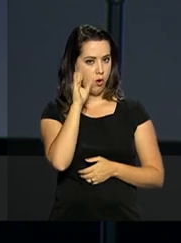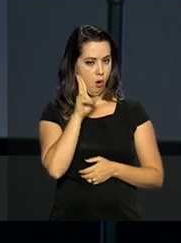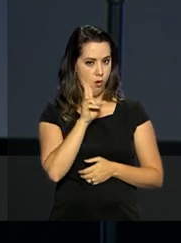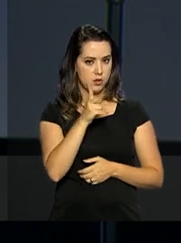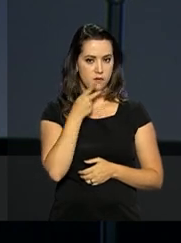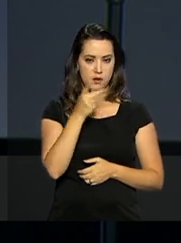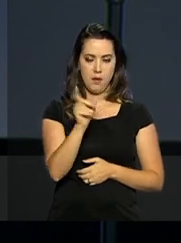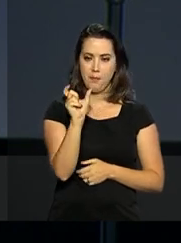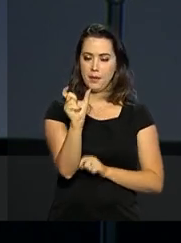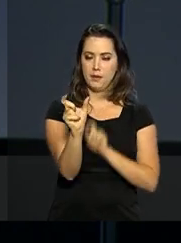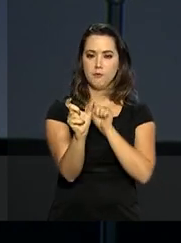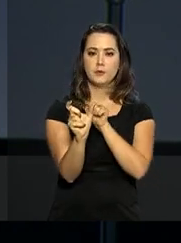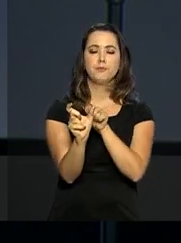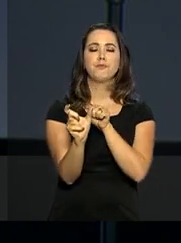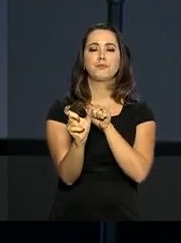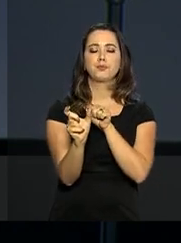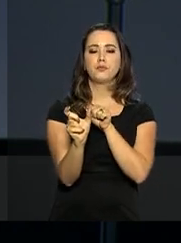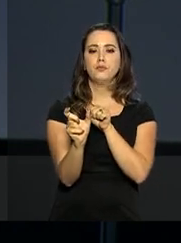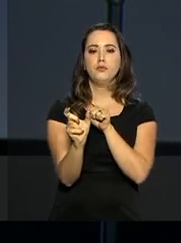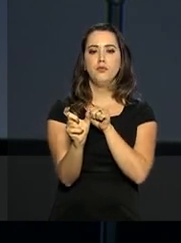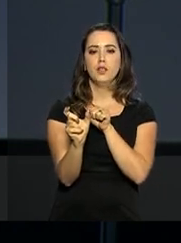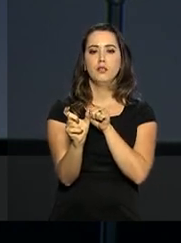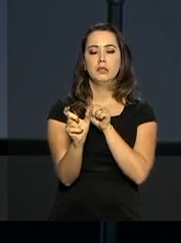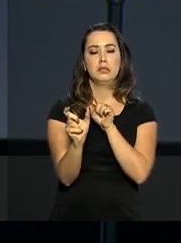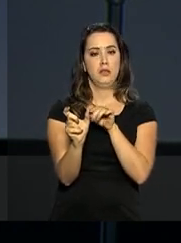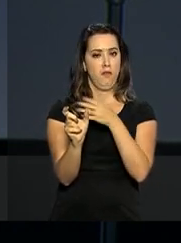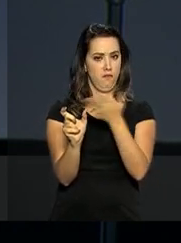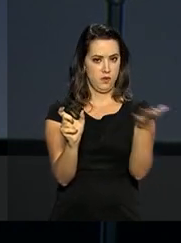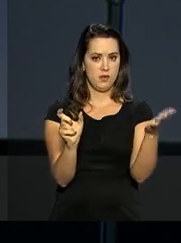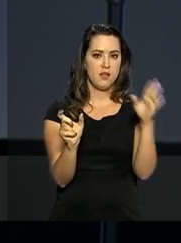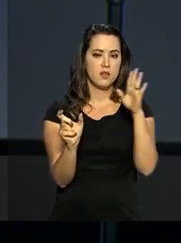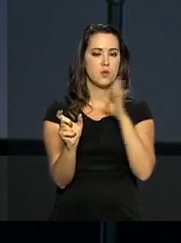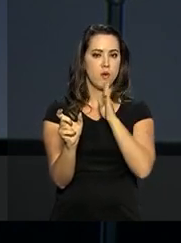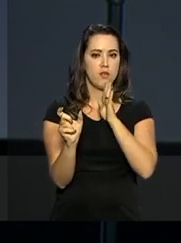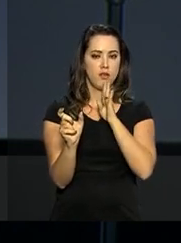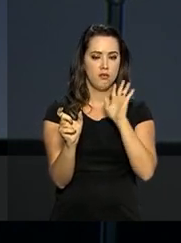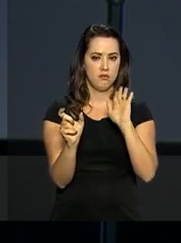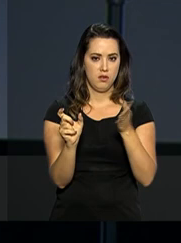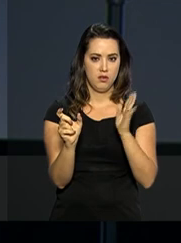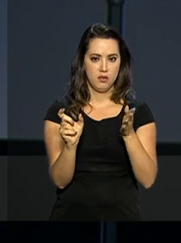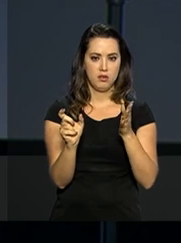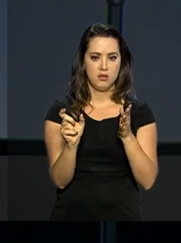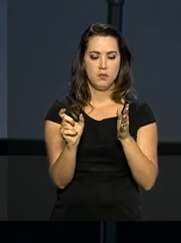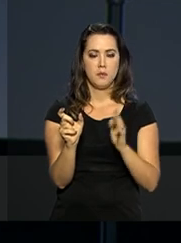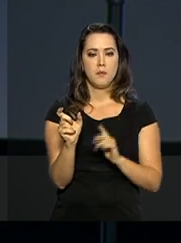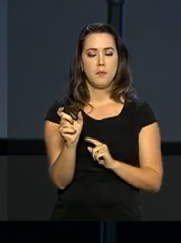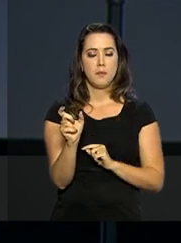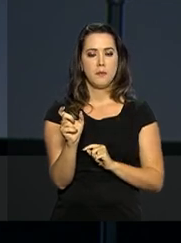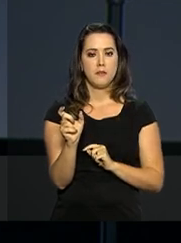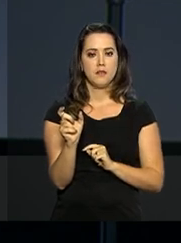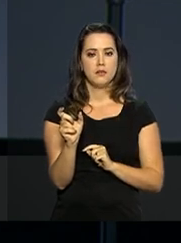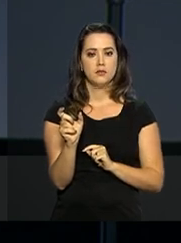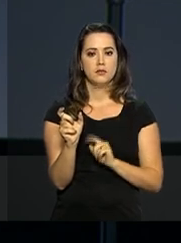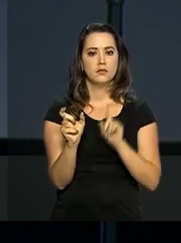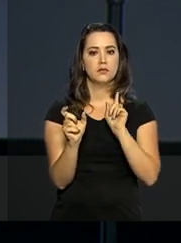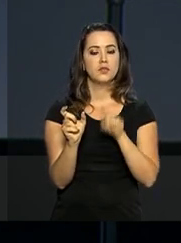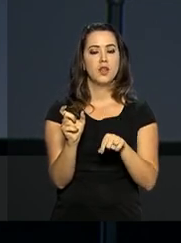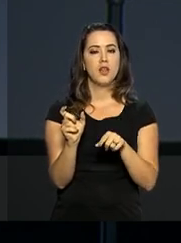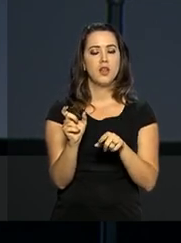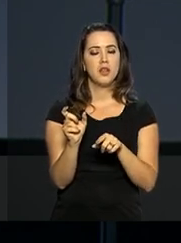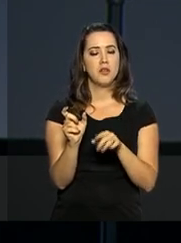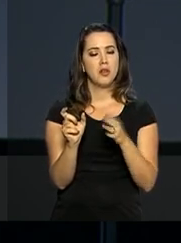uma palavra que também é óbvia, para usar a expressão do Décio O'Donnell, não é? É